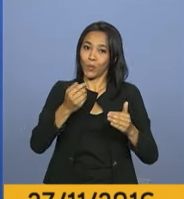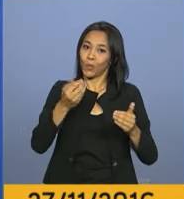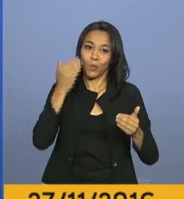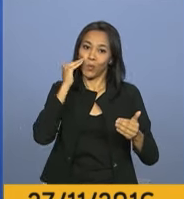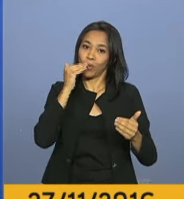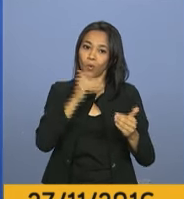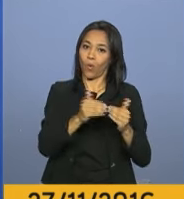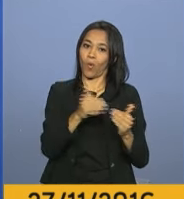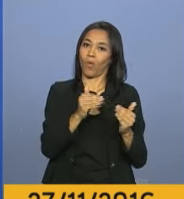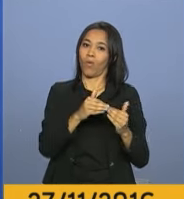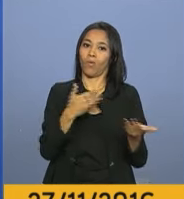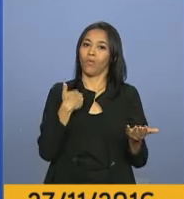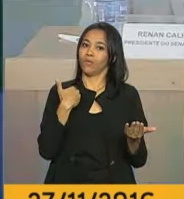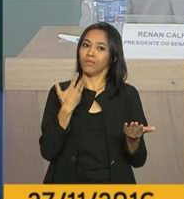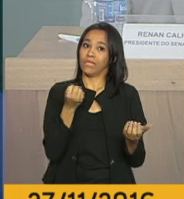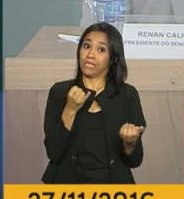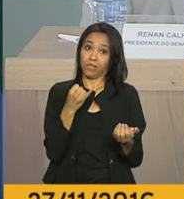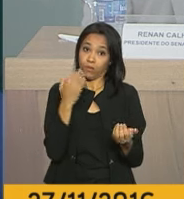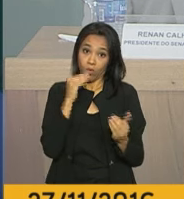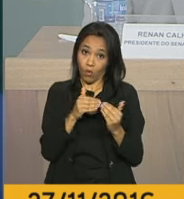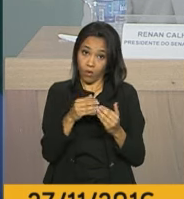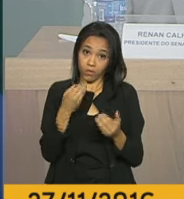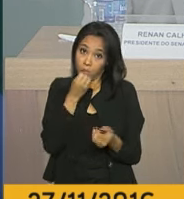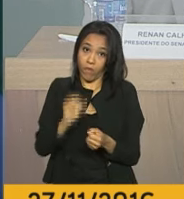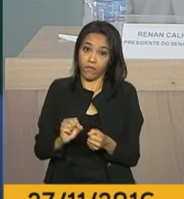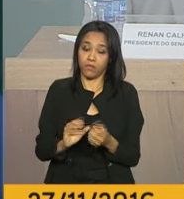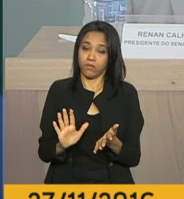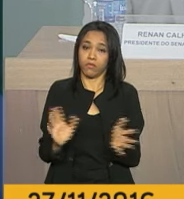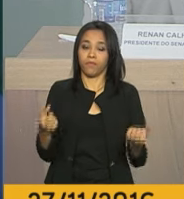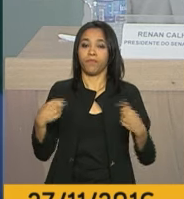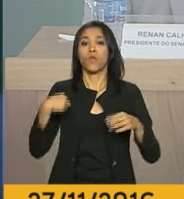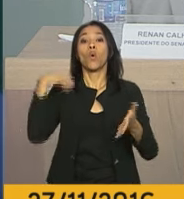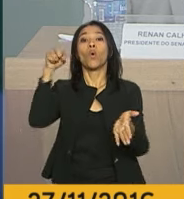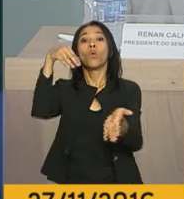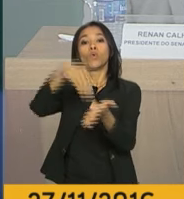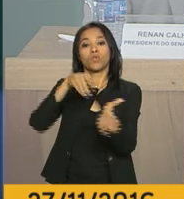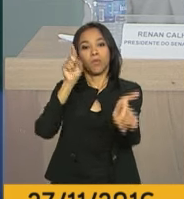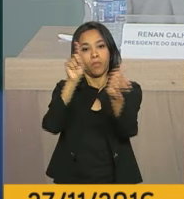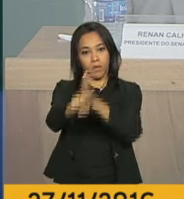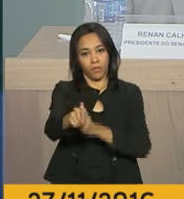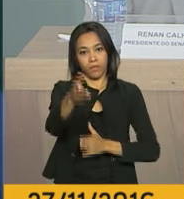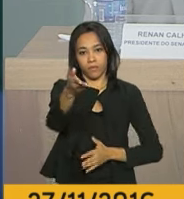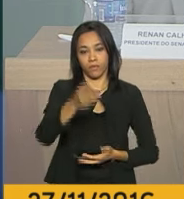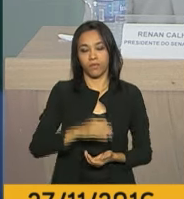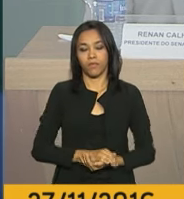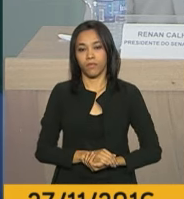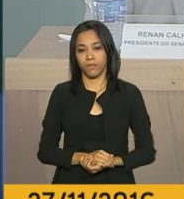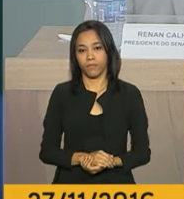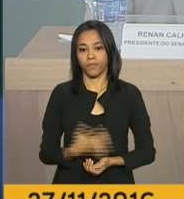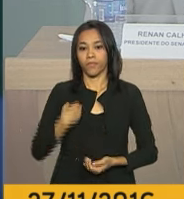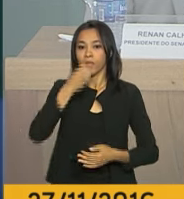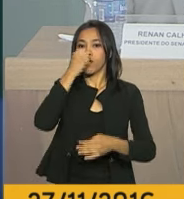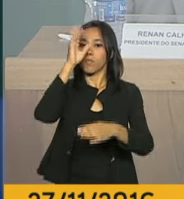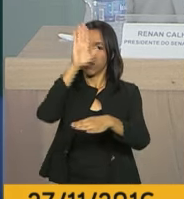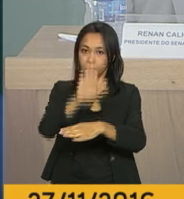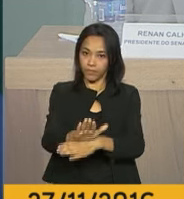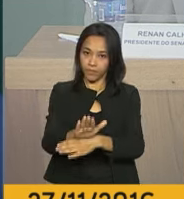feita, foi isso. Última pergunta, Carolina Martins, da CBN. Oi, boa